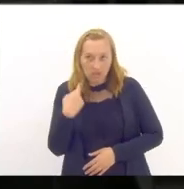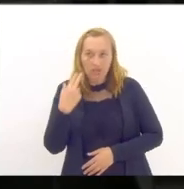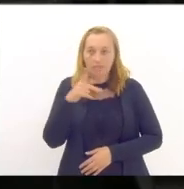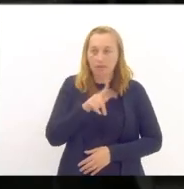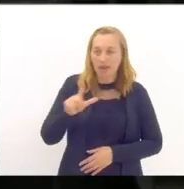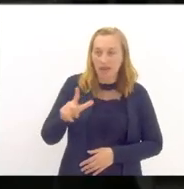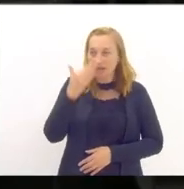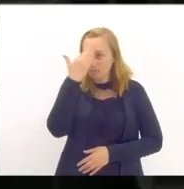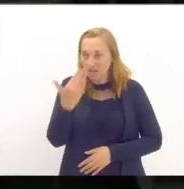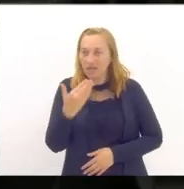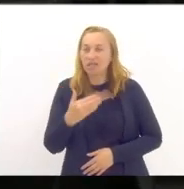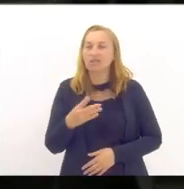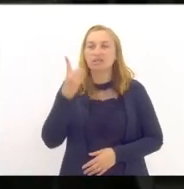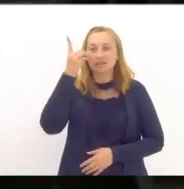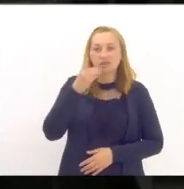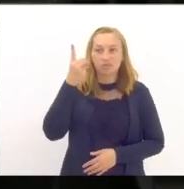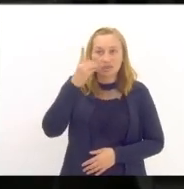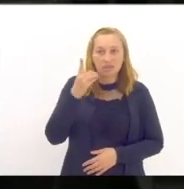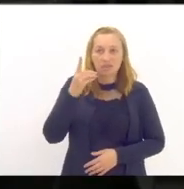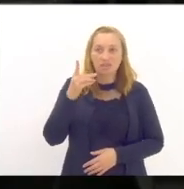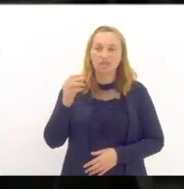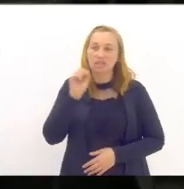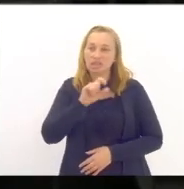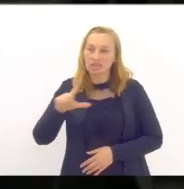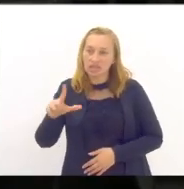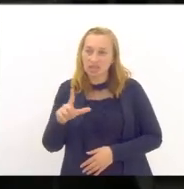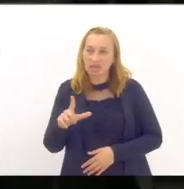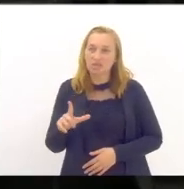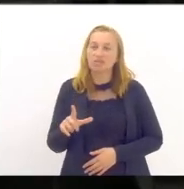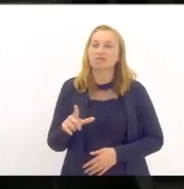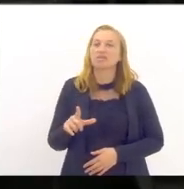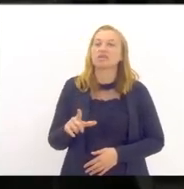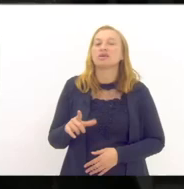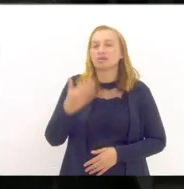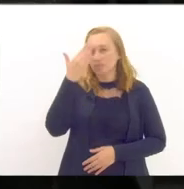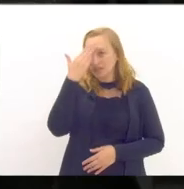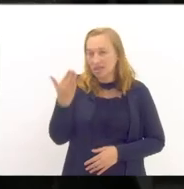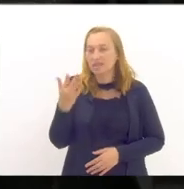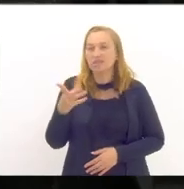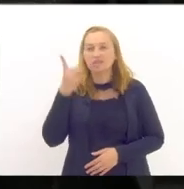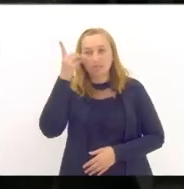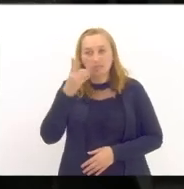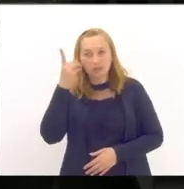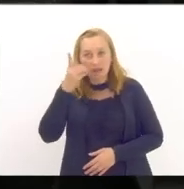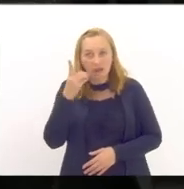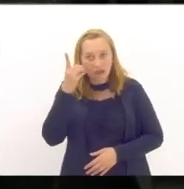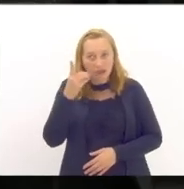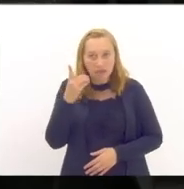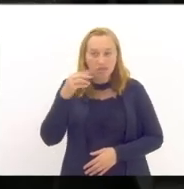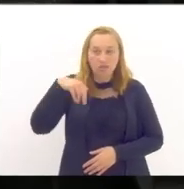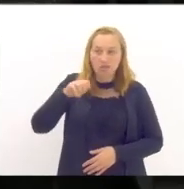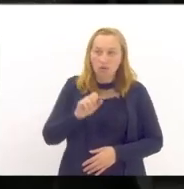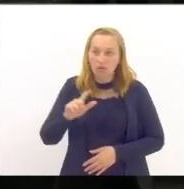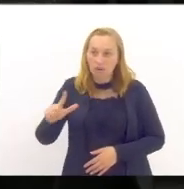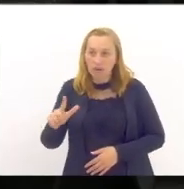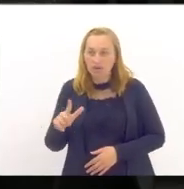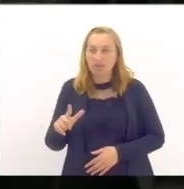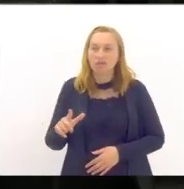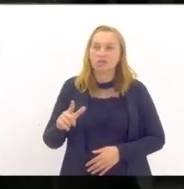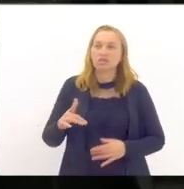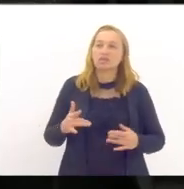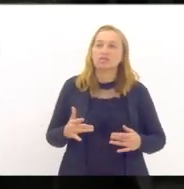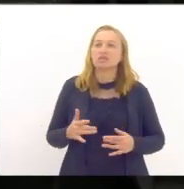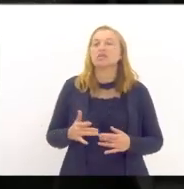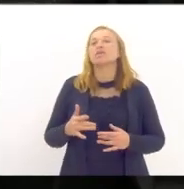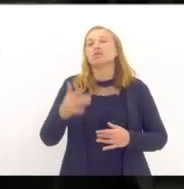PL, muito obrigado. Deputado Daniel Librelon, do Republicanos, muito obrigado. Deputado Noel de Carvalho, do